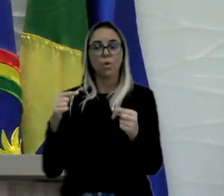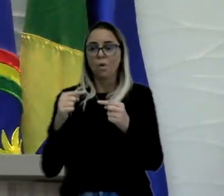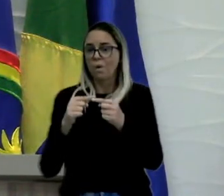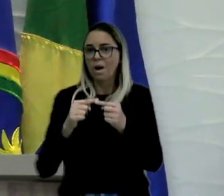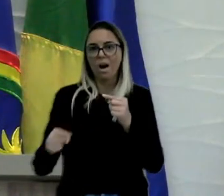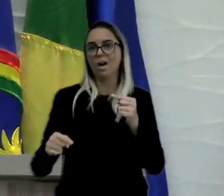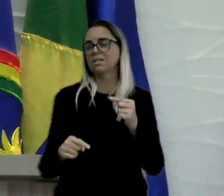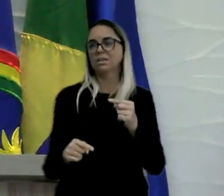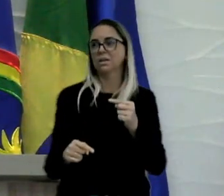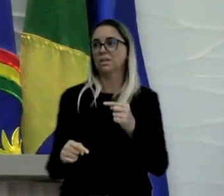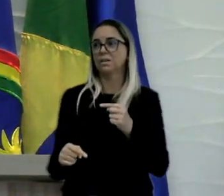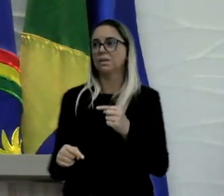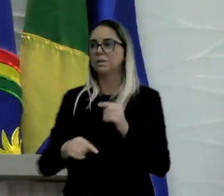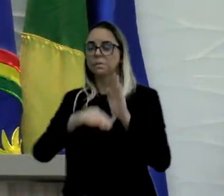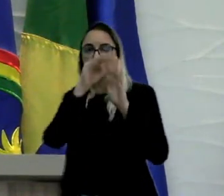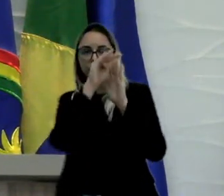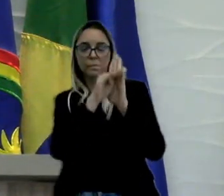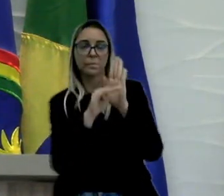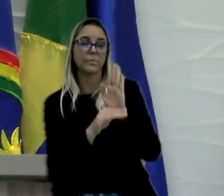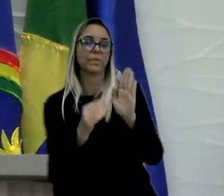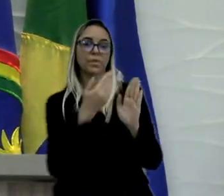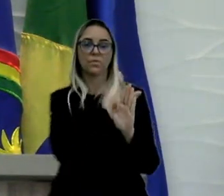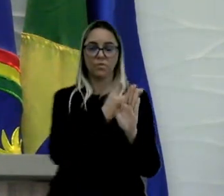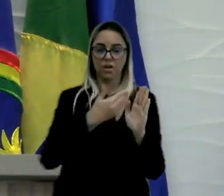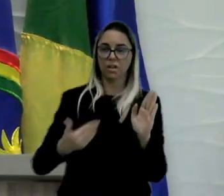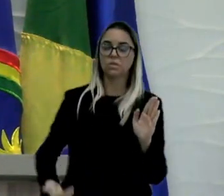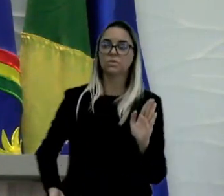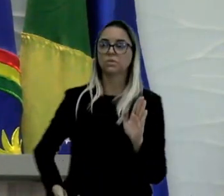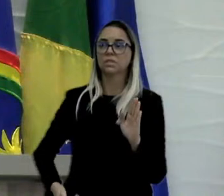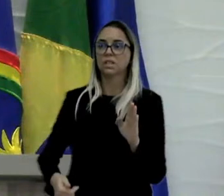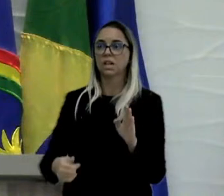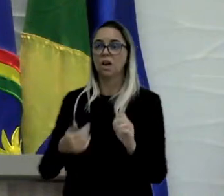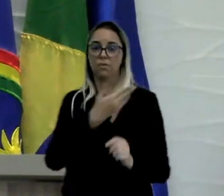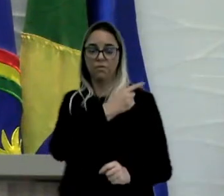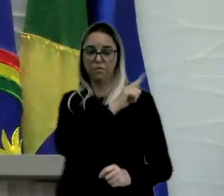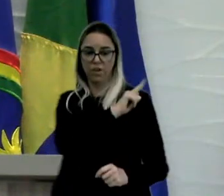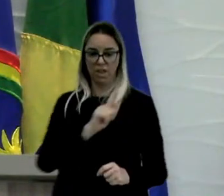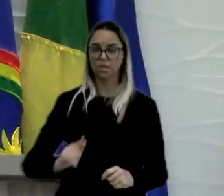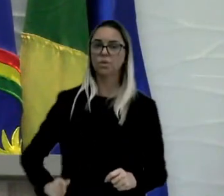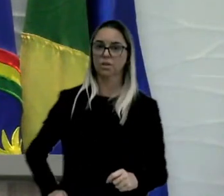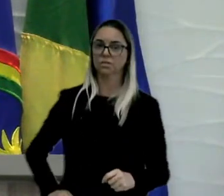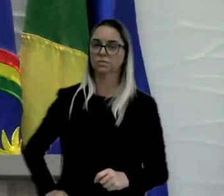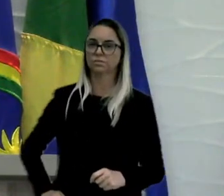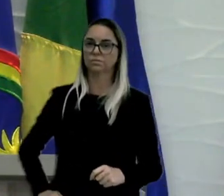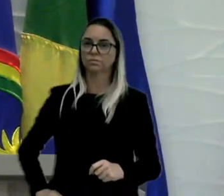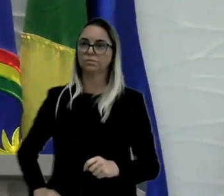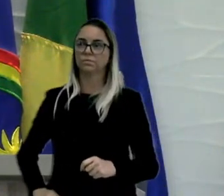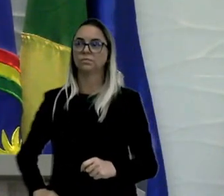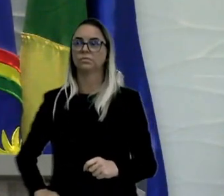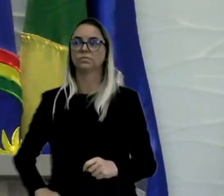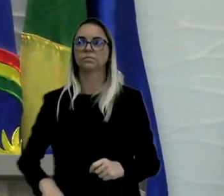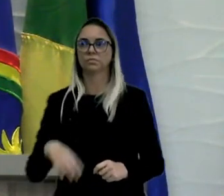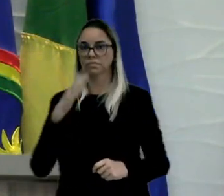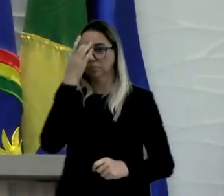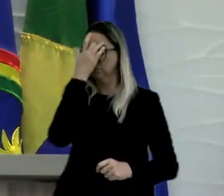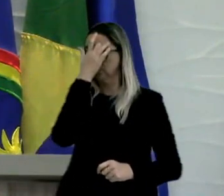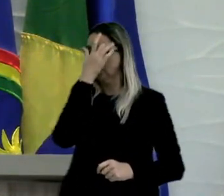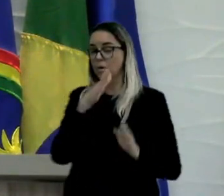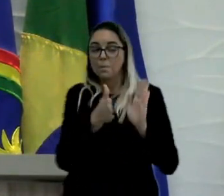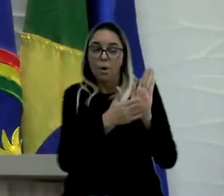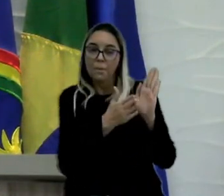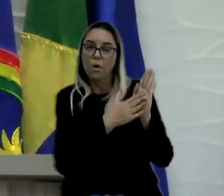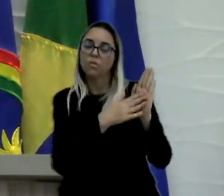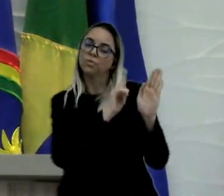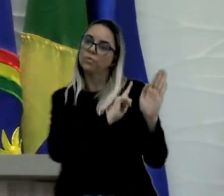foi uma um plano de governo da da governadora uma Como é que se diz um uma proposta de